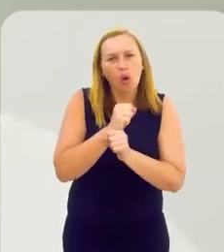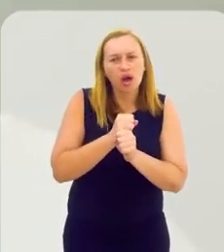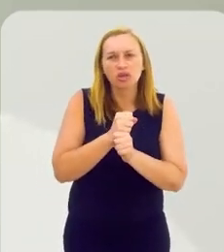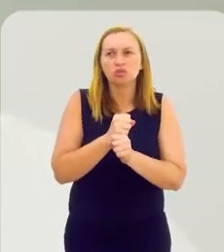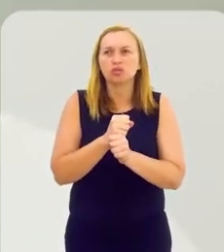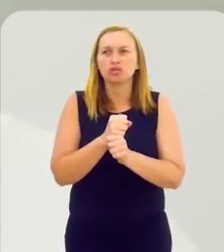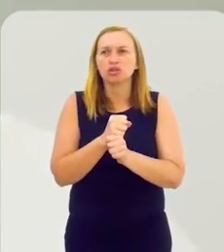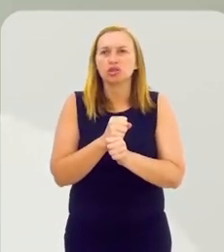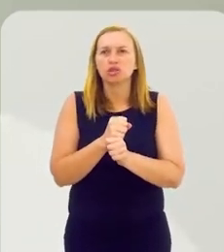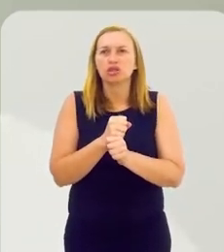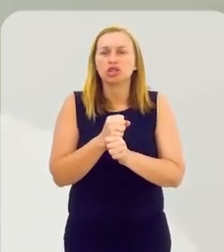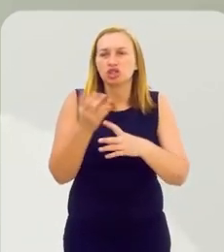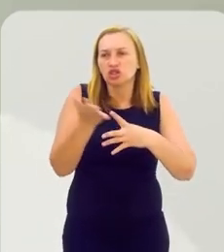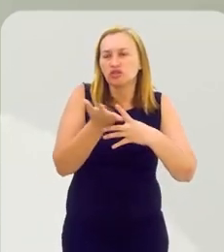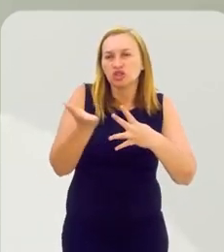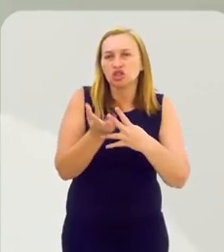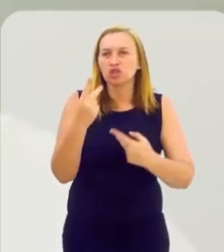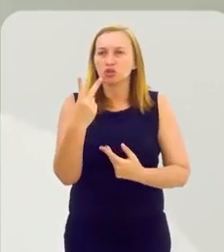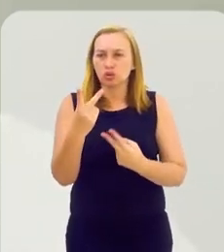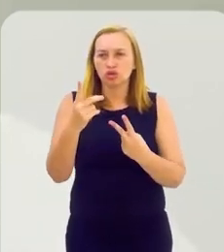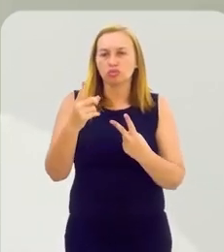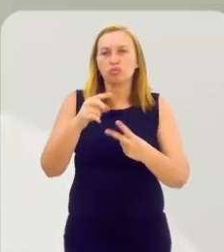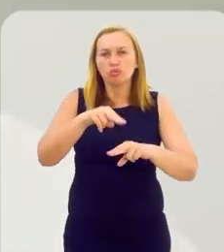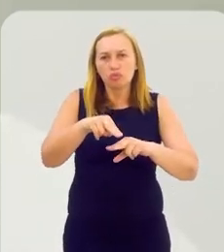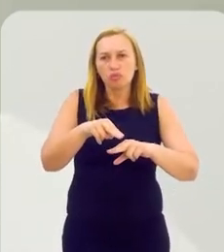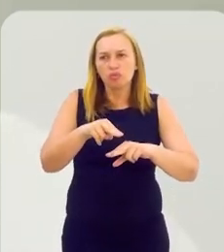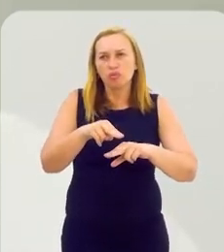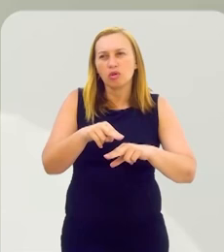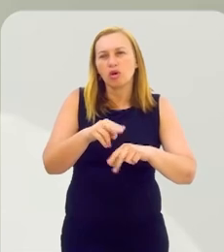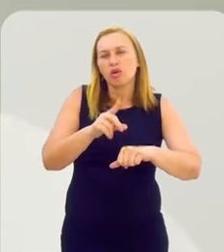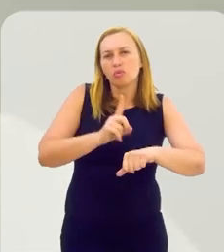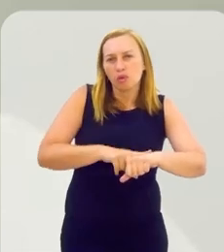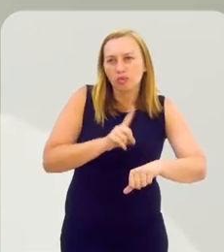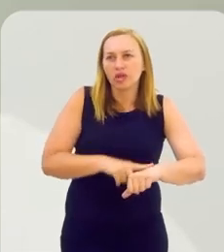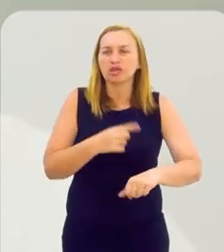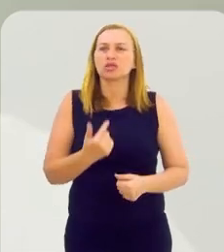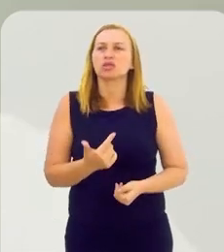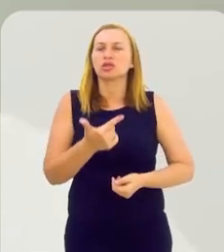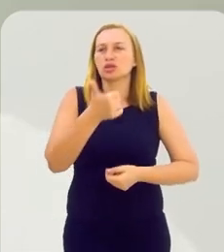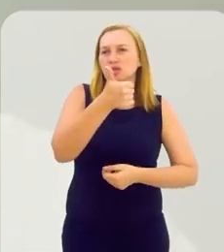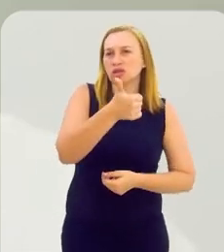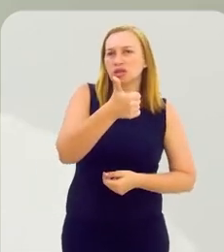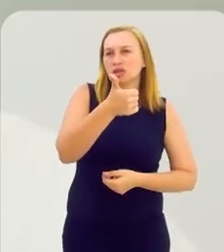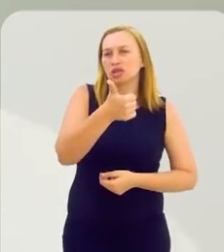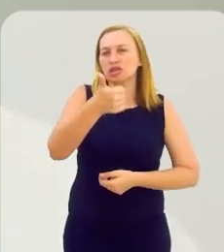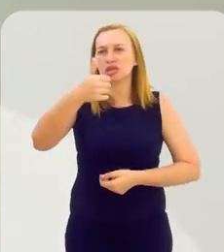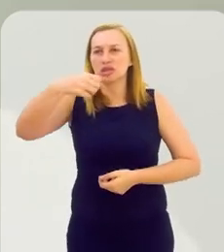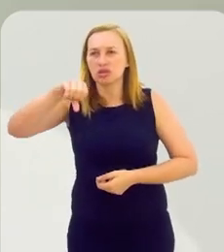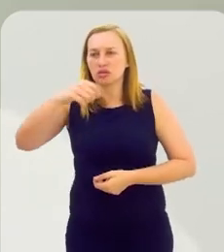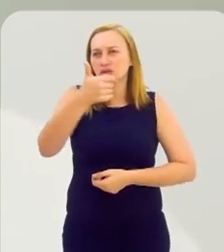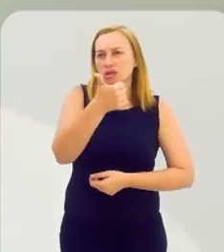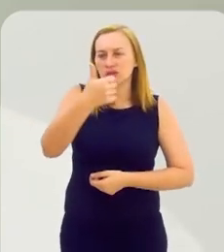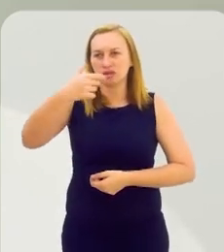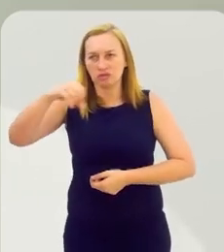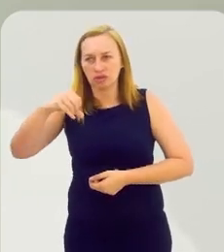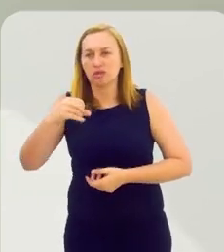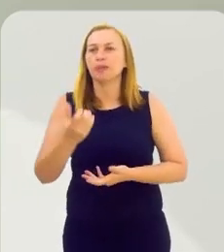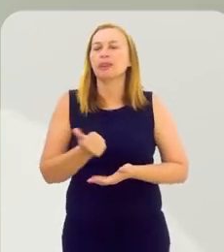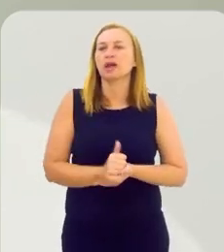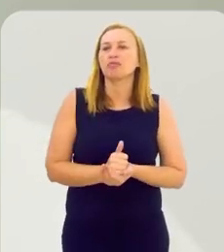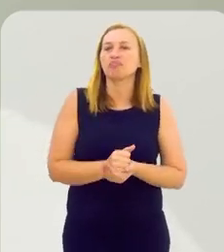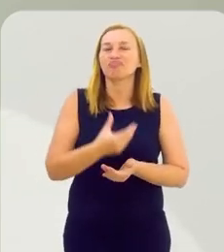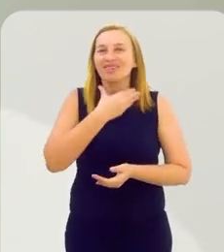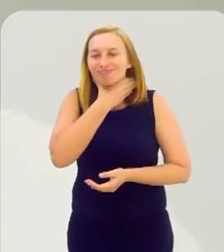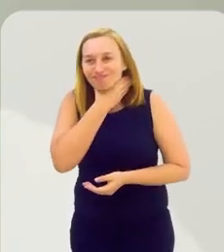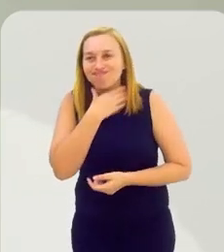devem ser divididos em dois momentos bem específicos, né? Os primeiros anos, 18 e 19, o setor ainda vinha no